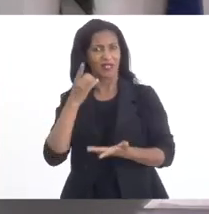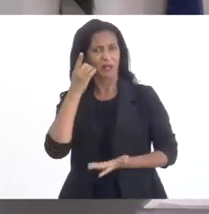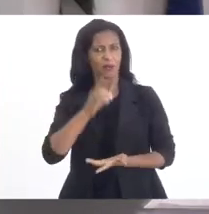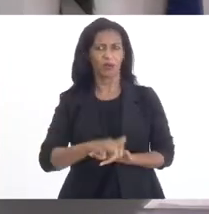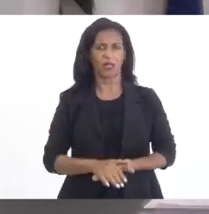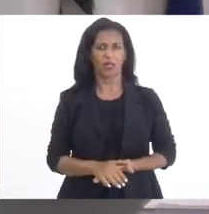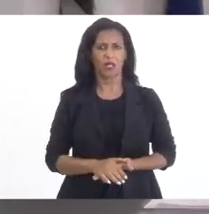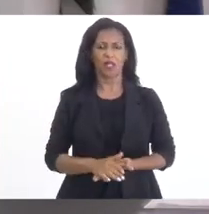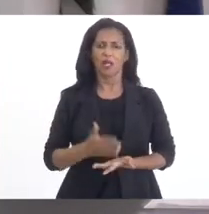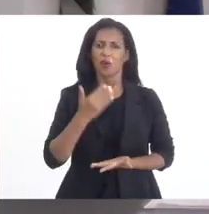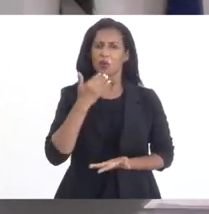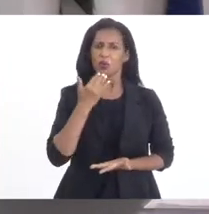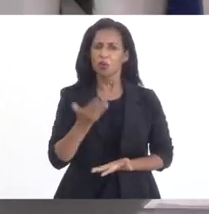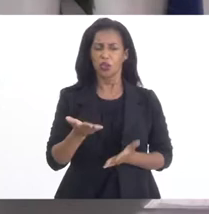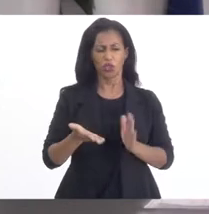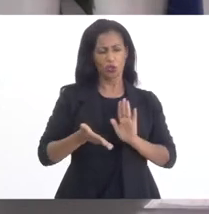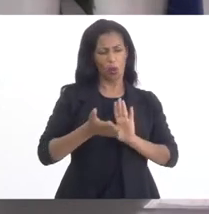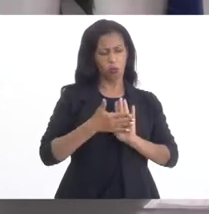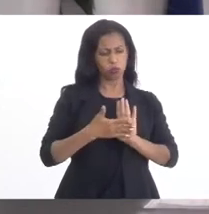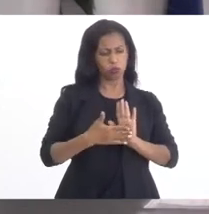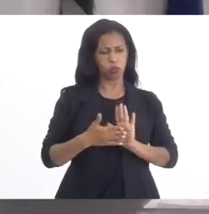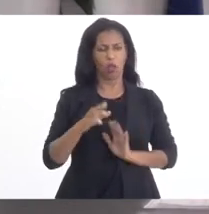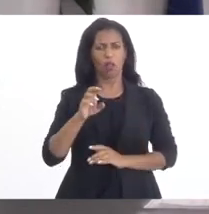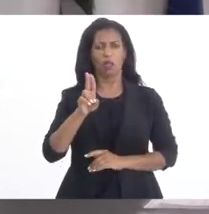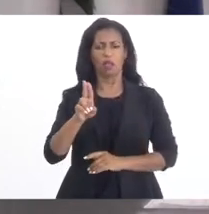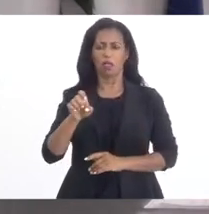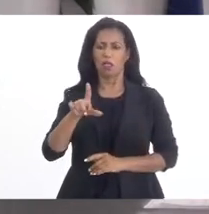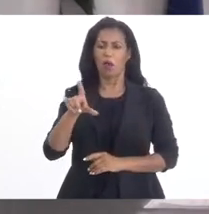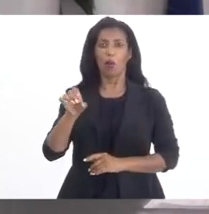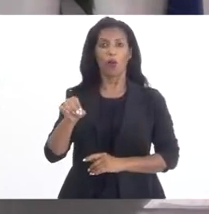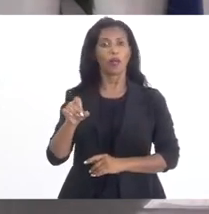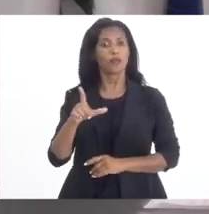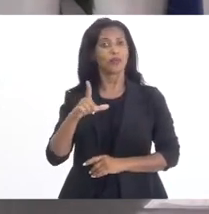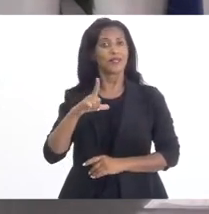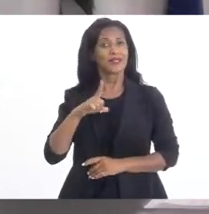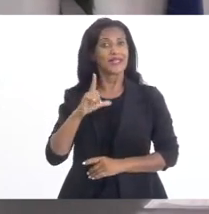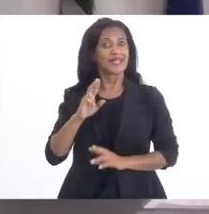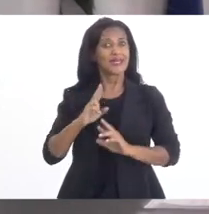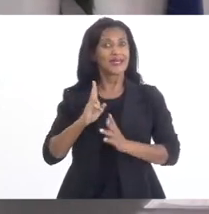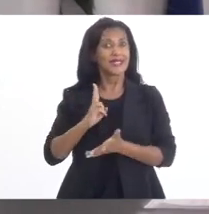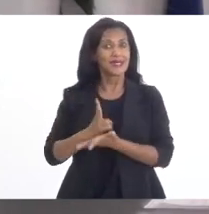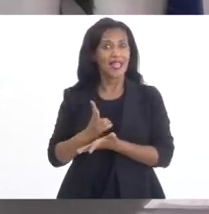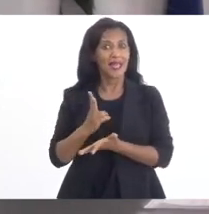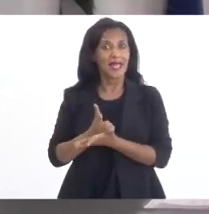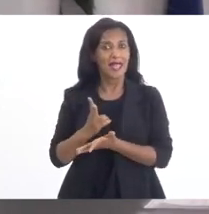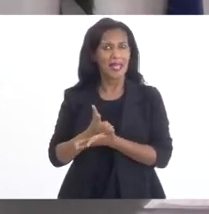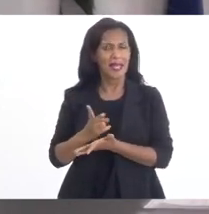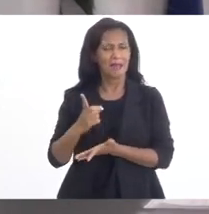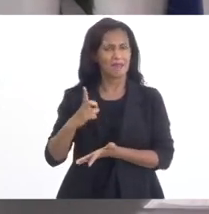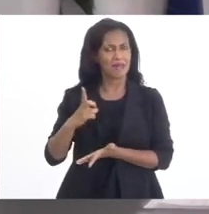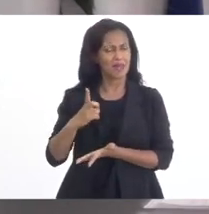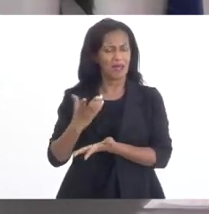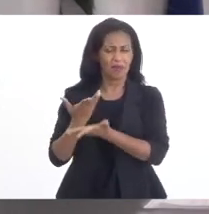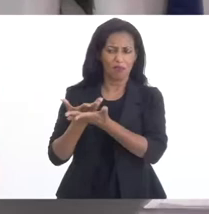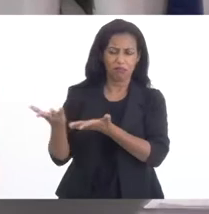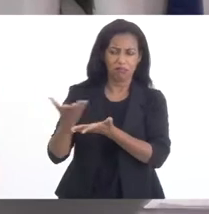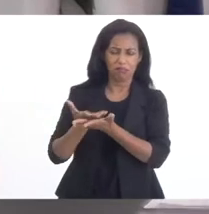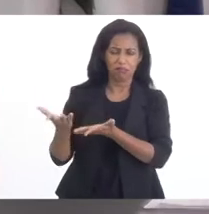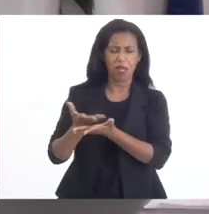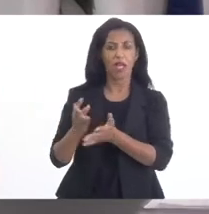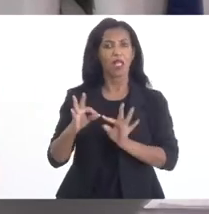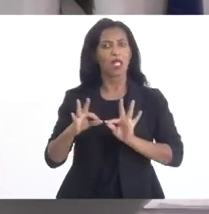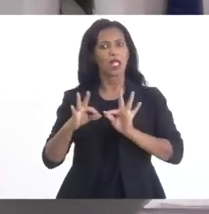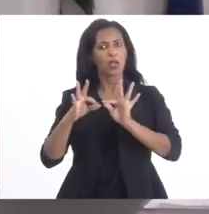levando as demandas da UESO, que existiam e sempre existiram. E todos os parlamentares sempre